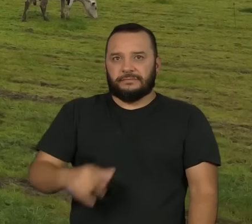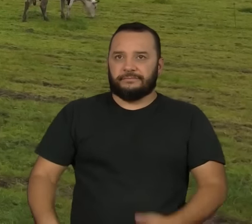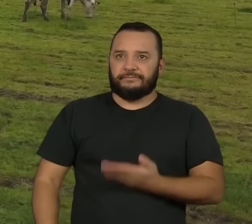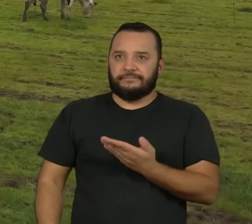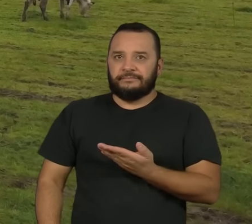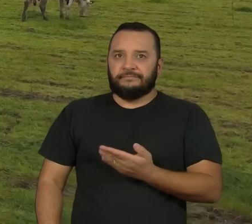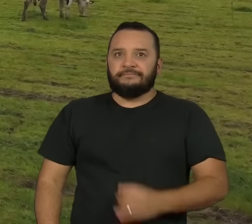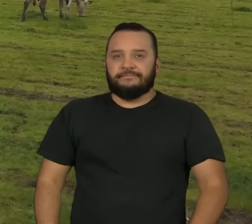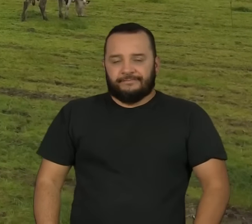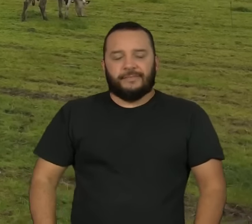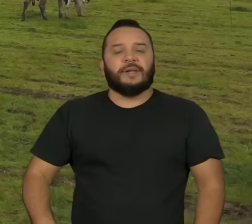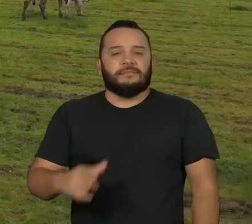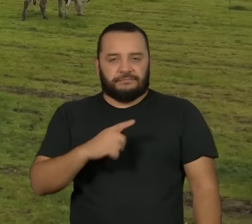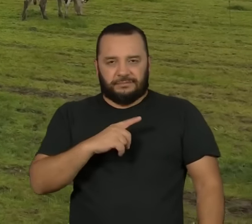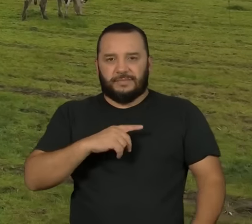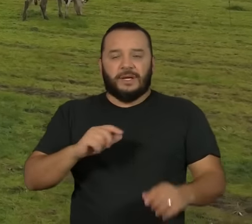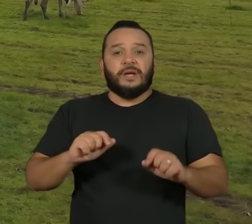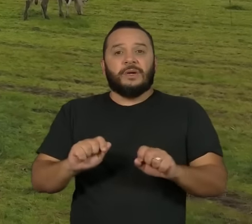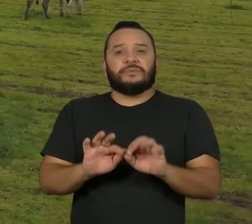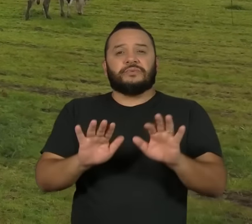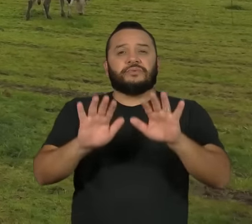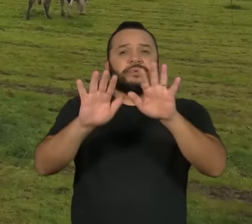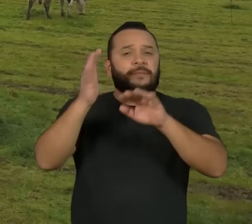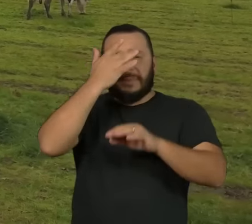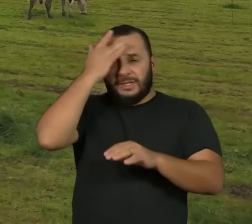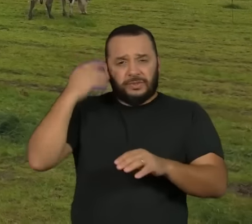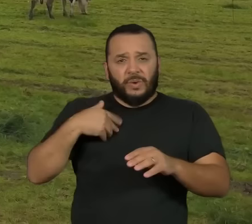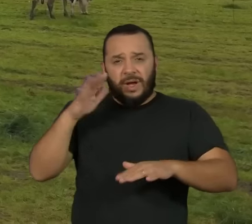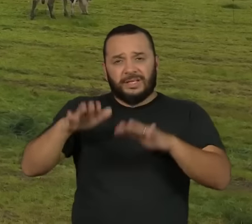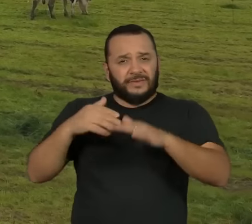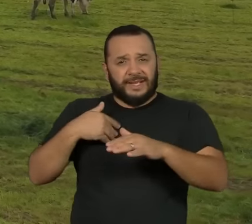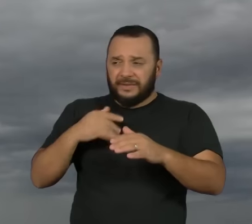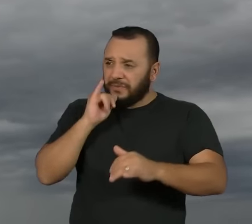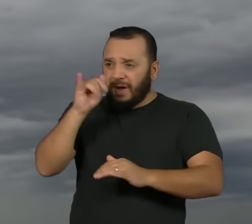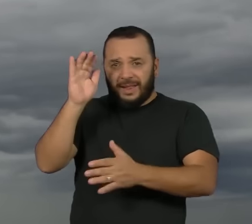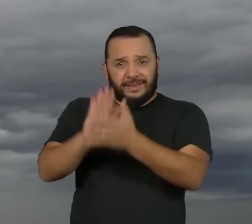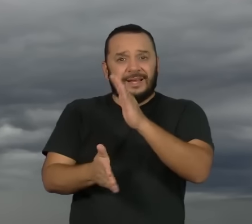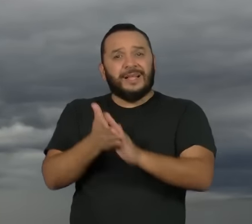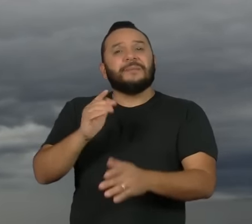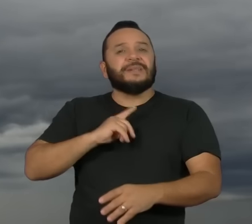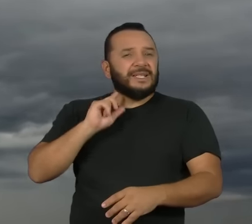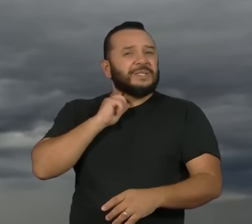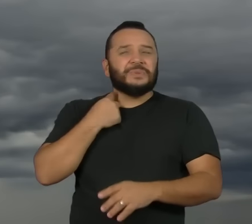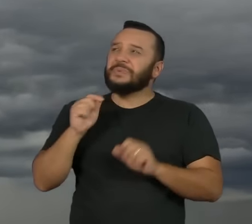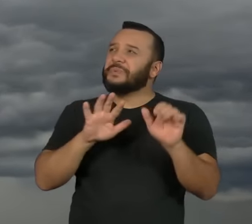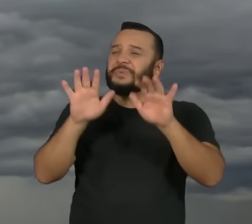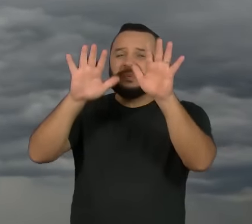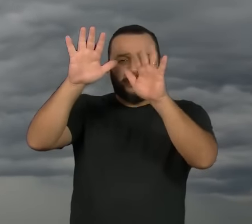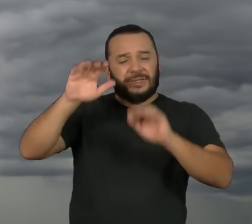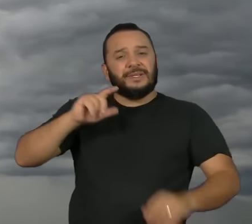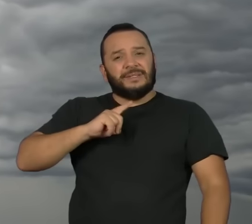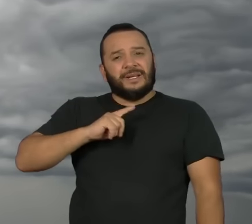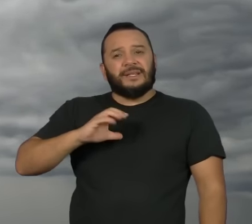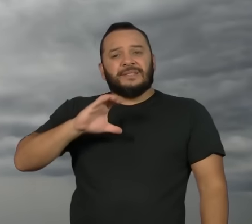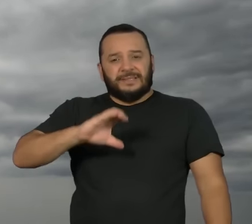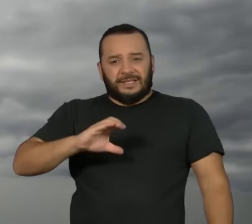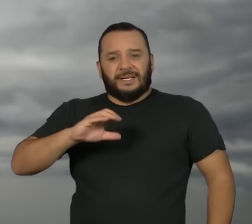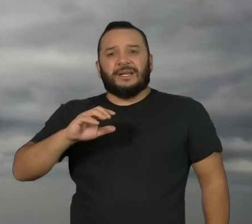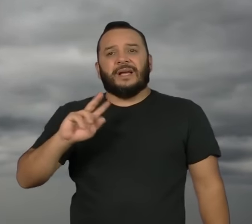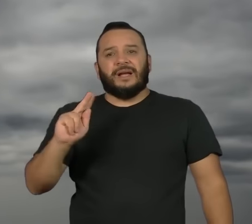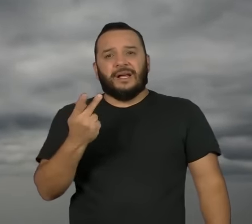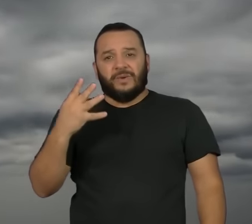Um gás de efeito estufa pouco falado, mas muito poluente. O metano é o segundo gás mais abundante na